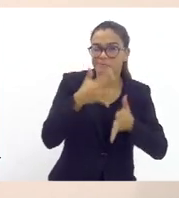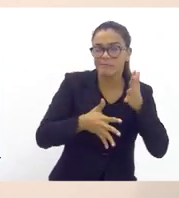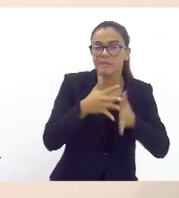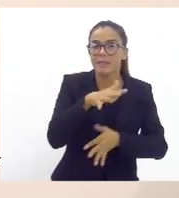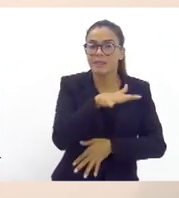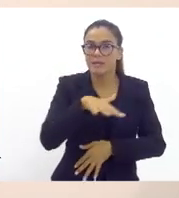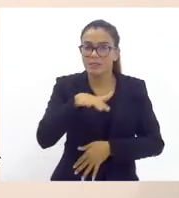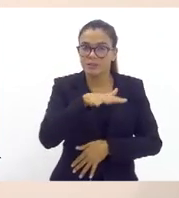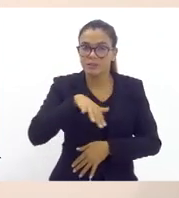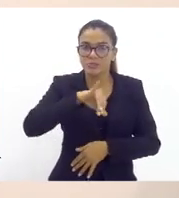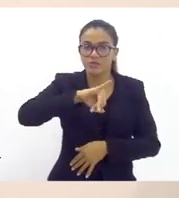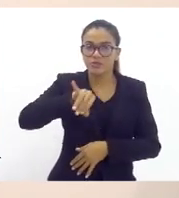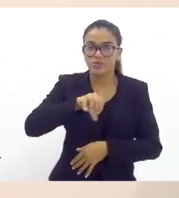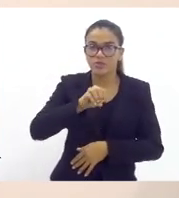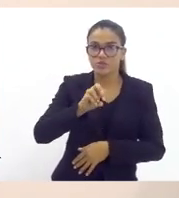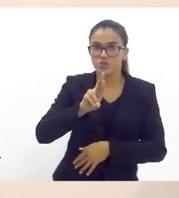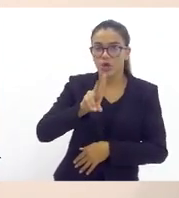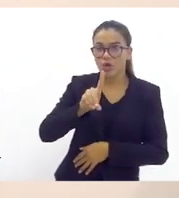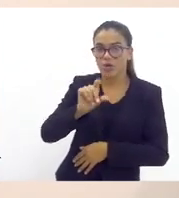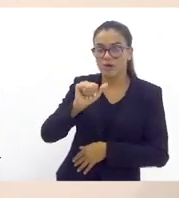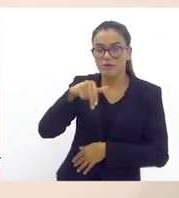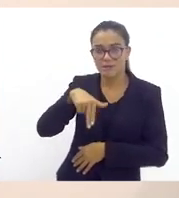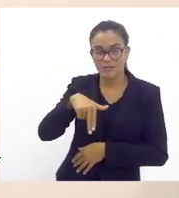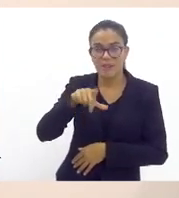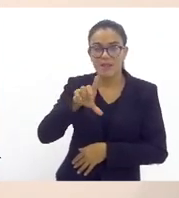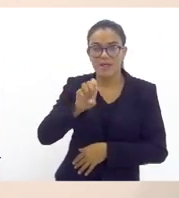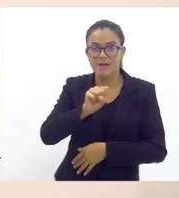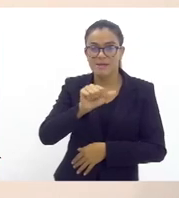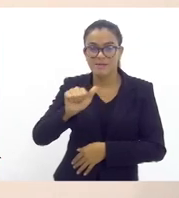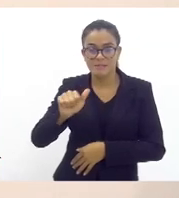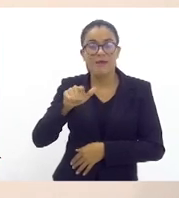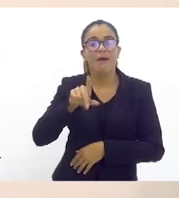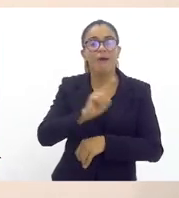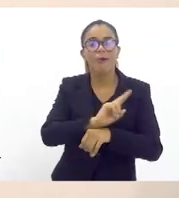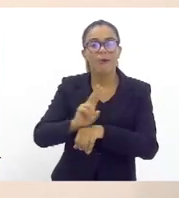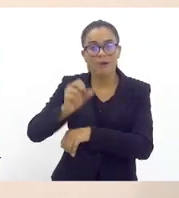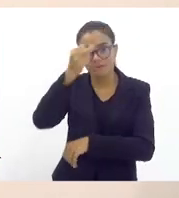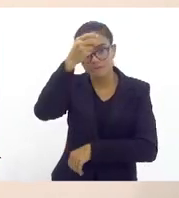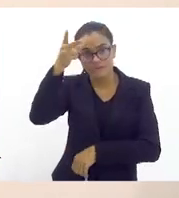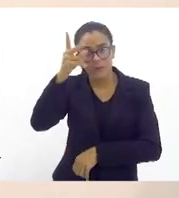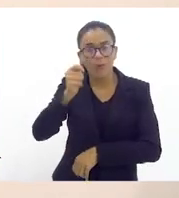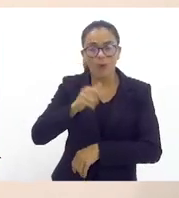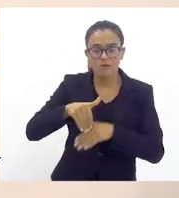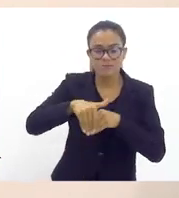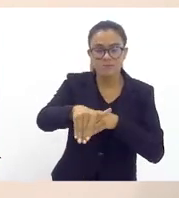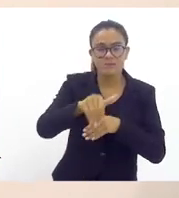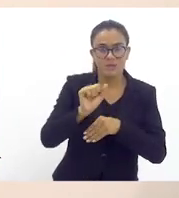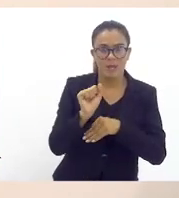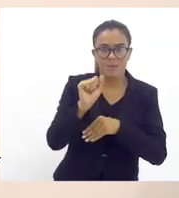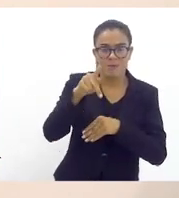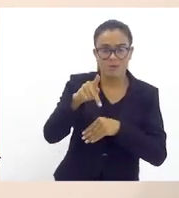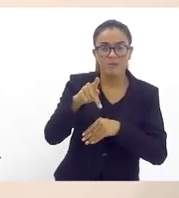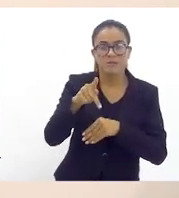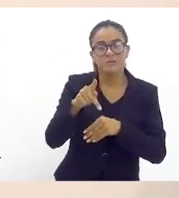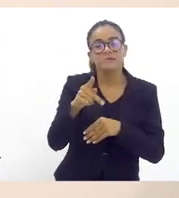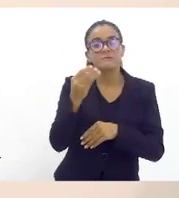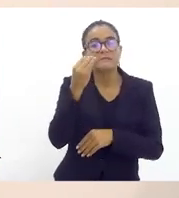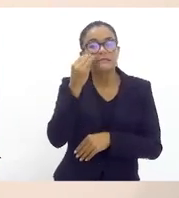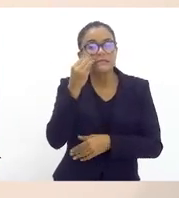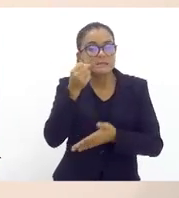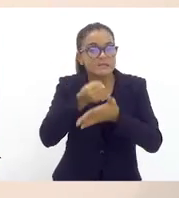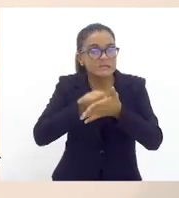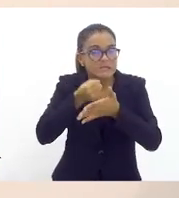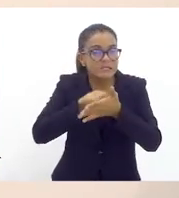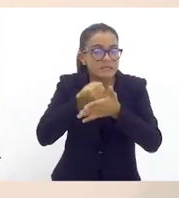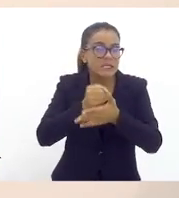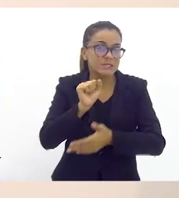do Jordan Lessa, que é um guarda municipal que está prestes a se aposentar, porque vai tentar